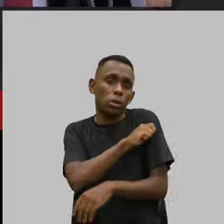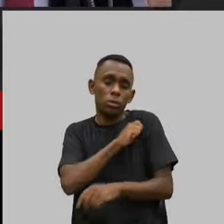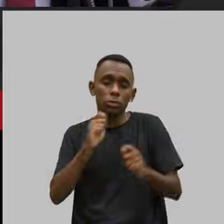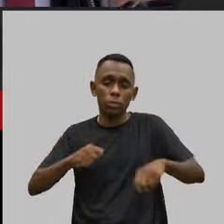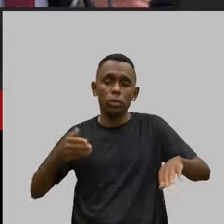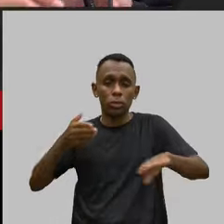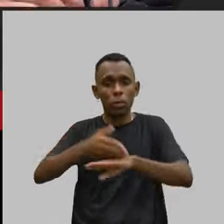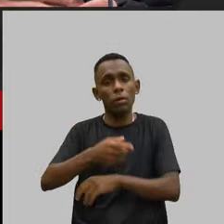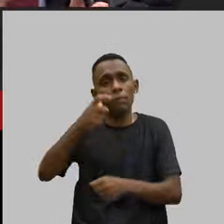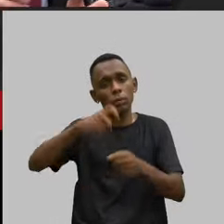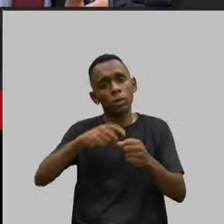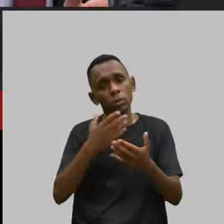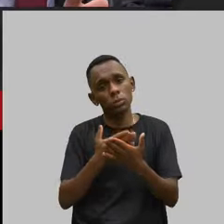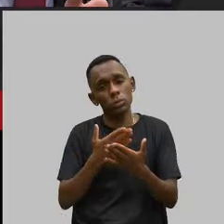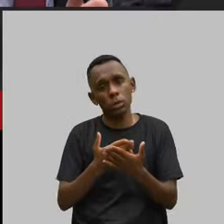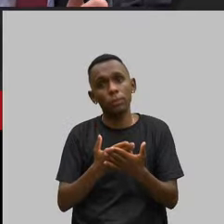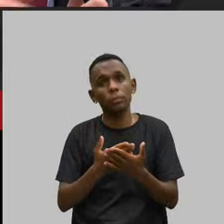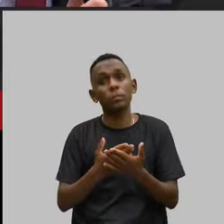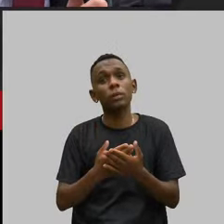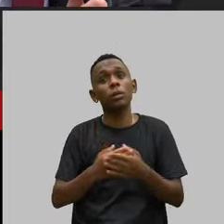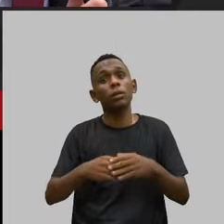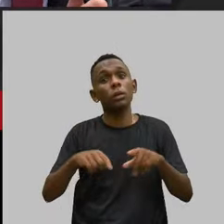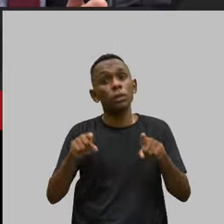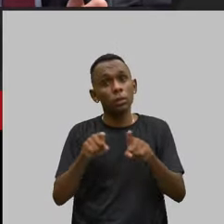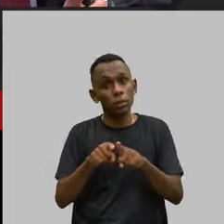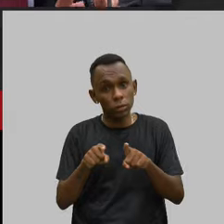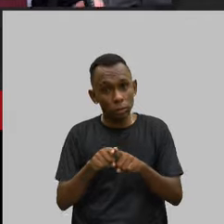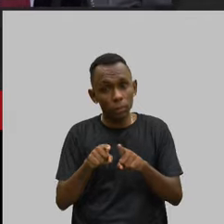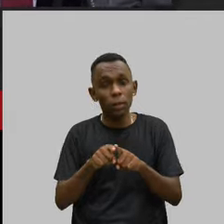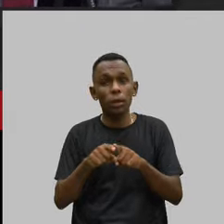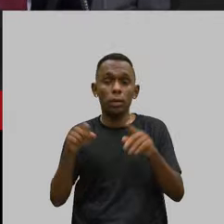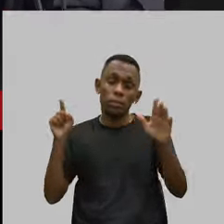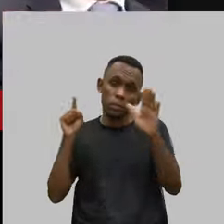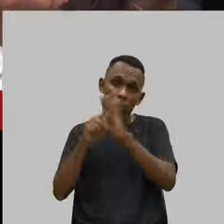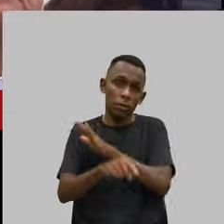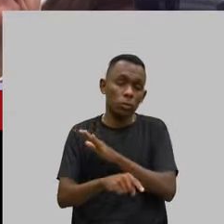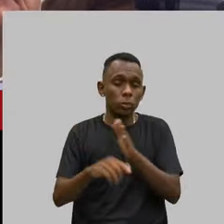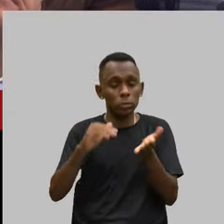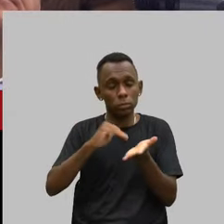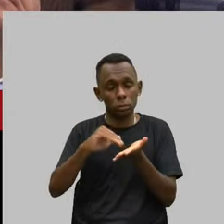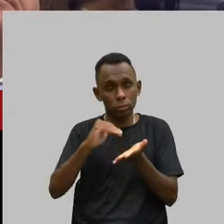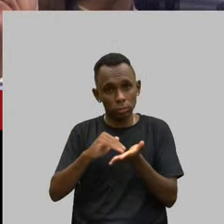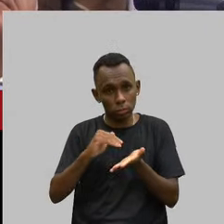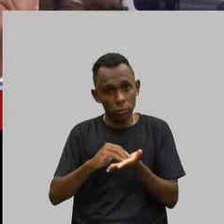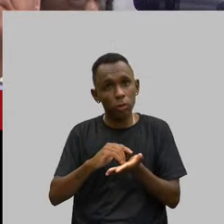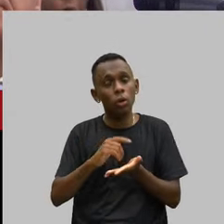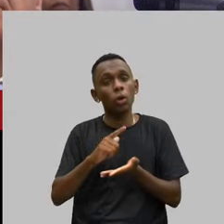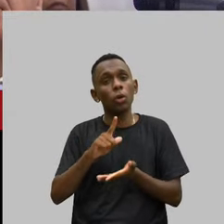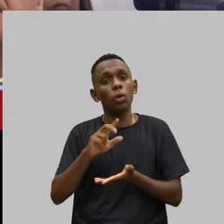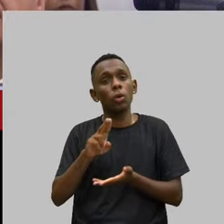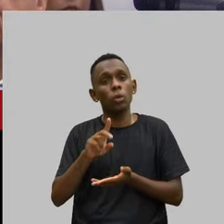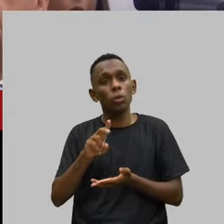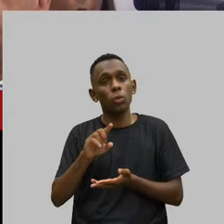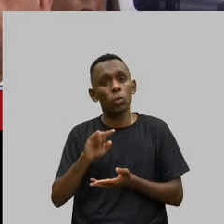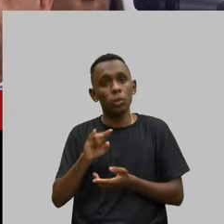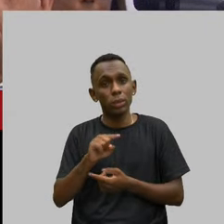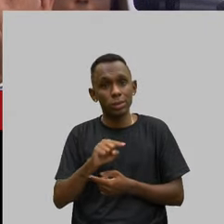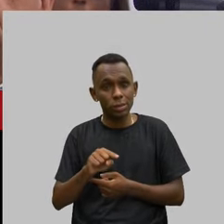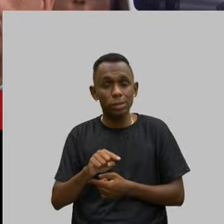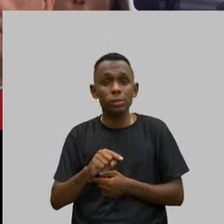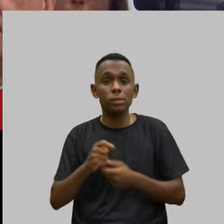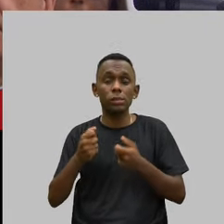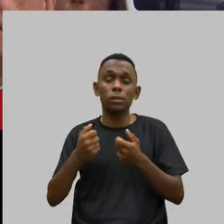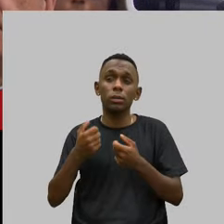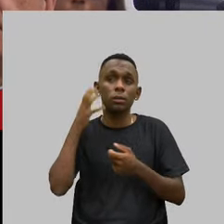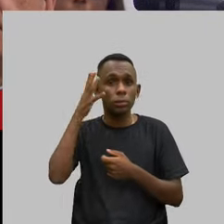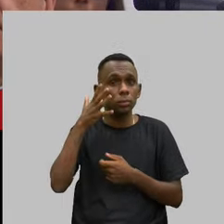e se me permite já fazer a indagação também ao secretário Luiz Cláudio Presidente eh foi dito aqui sobre as